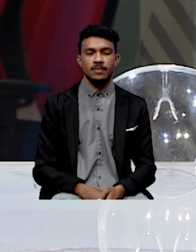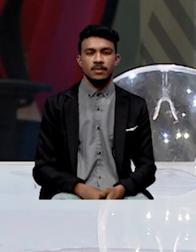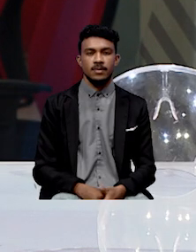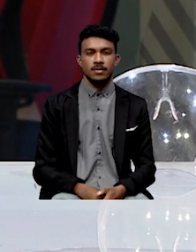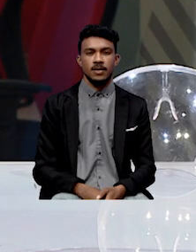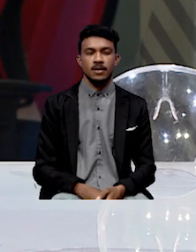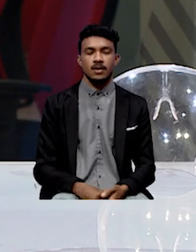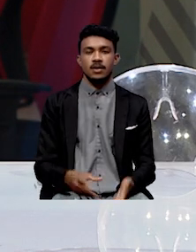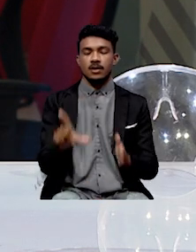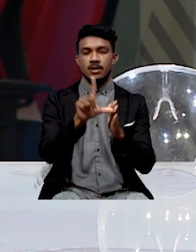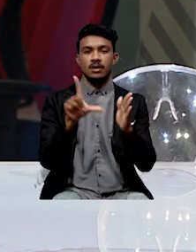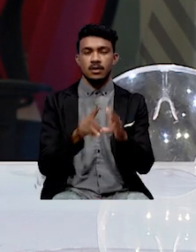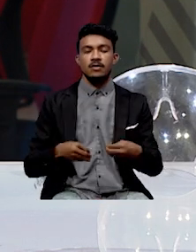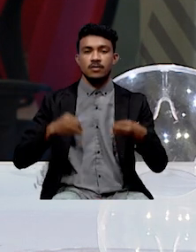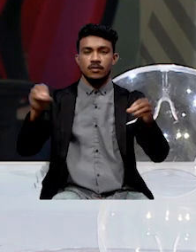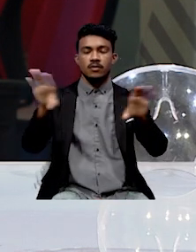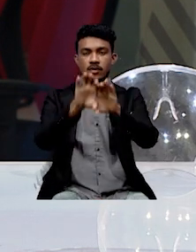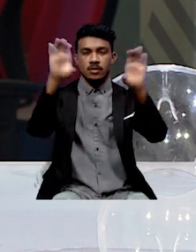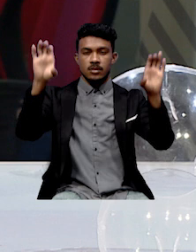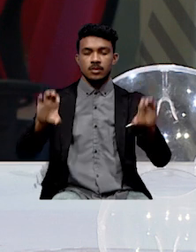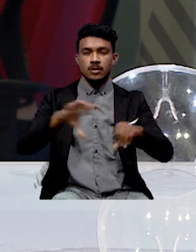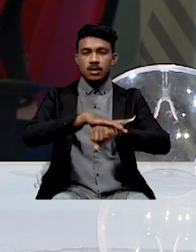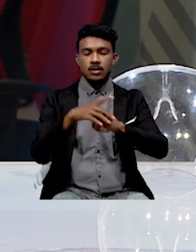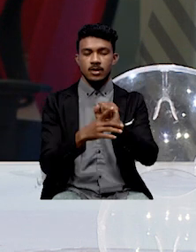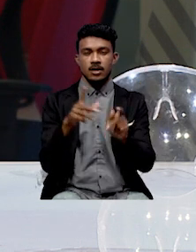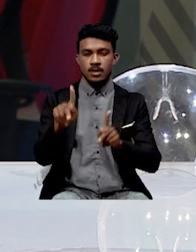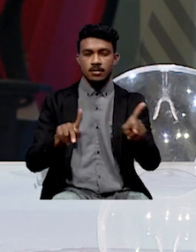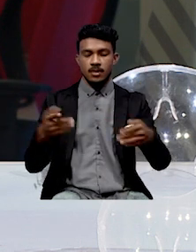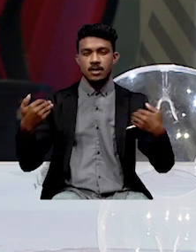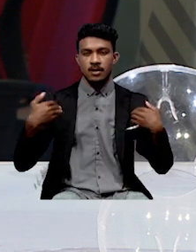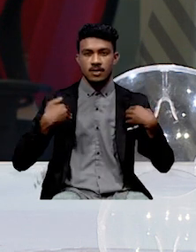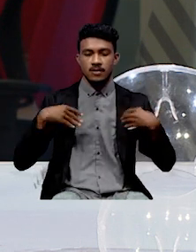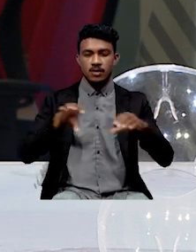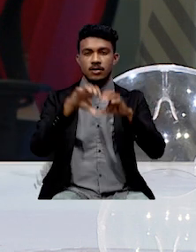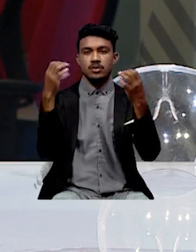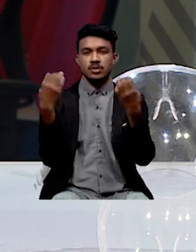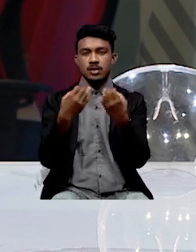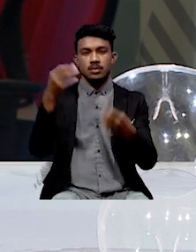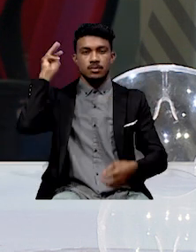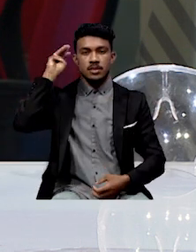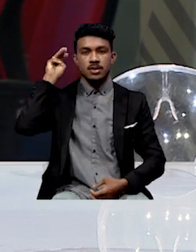Decreto lei foi certificado rei ba cidadão e raona Conselho Ministro.